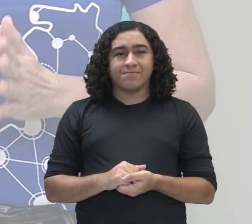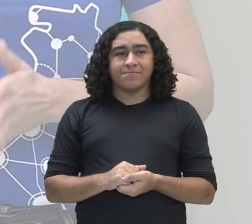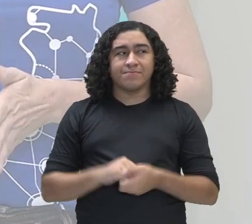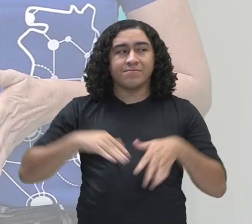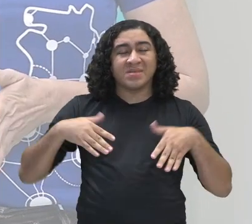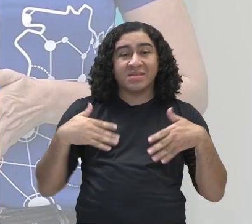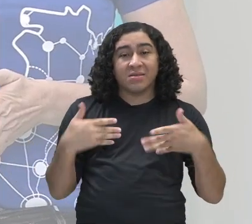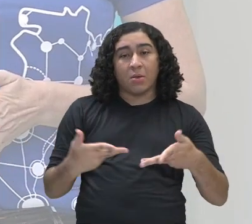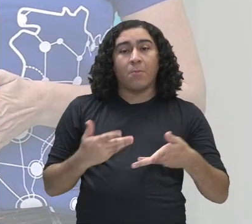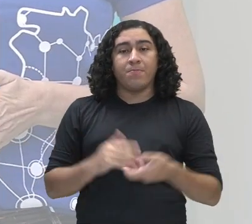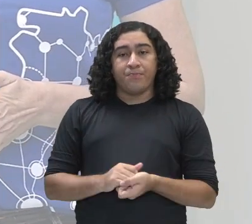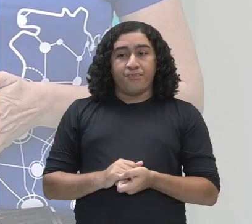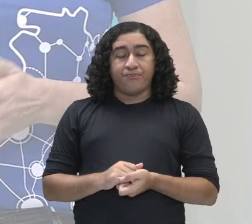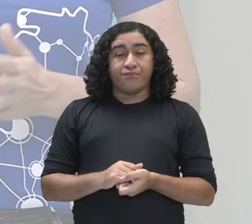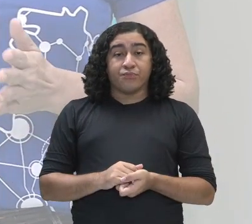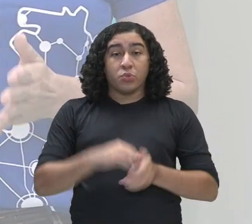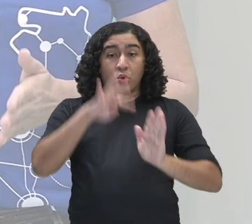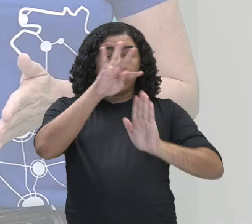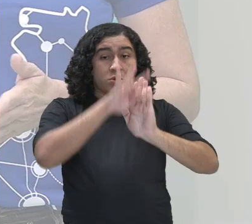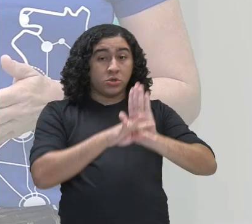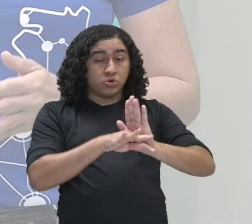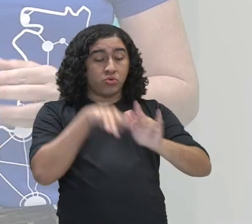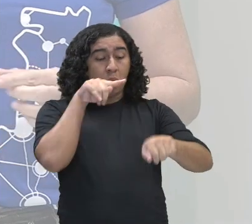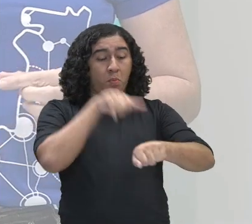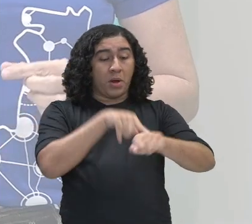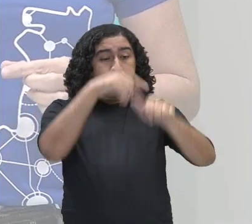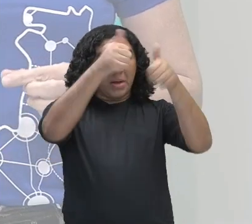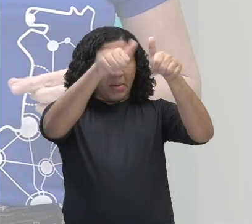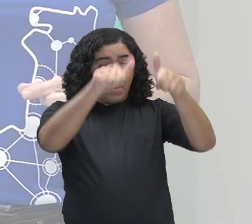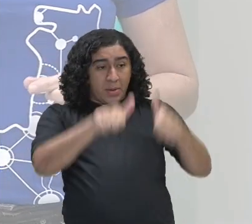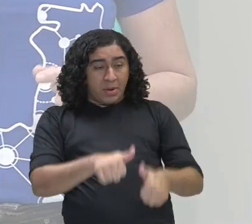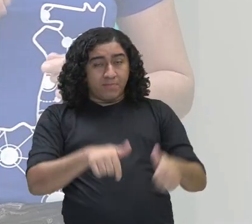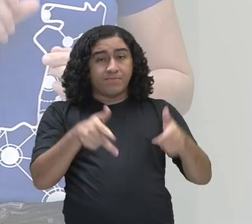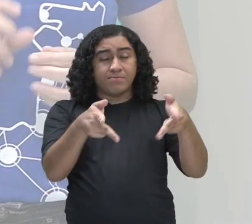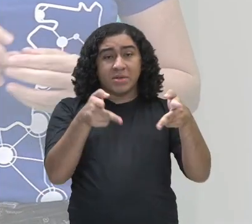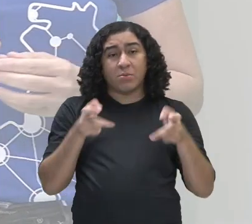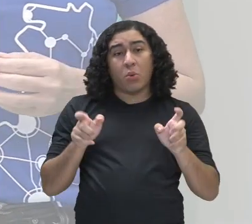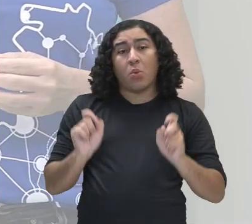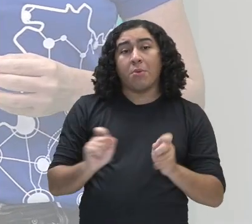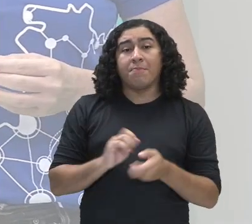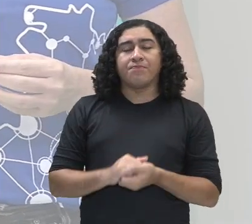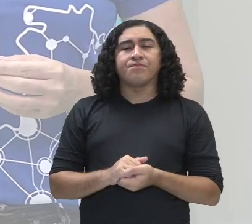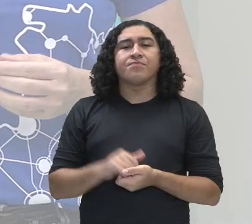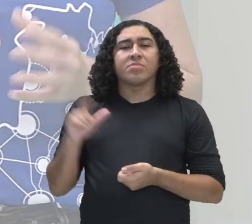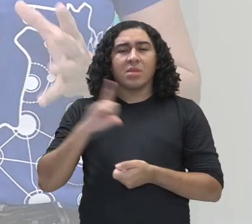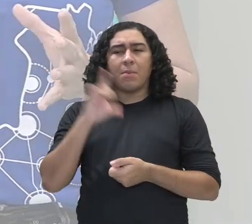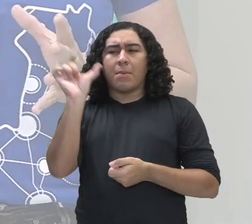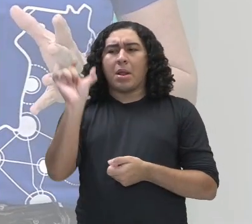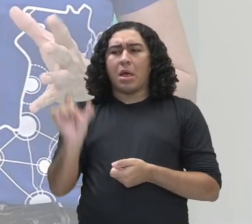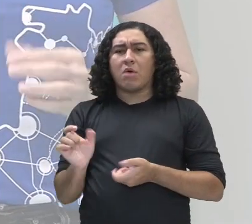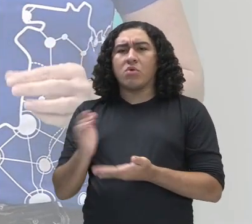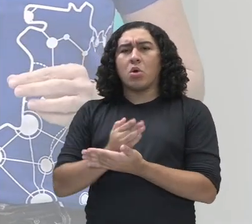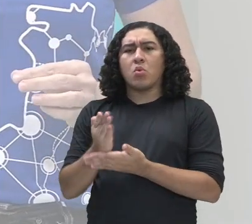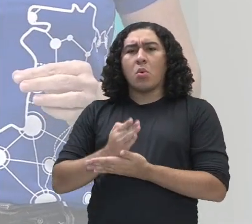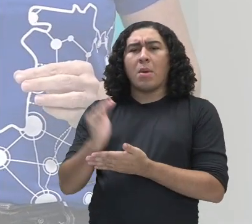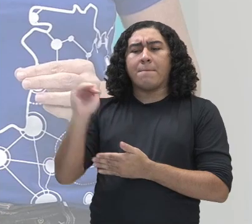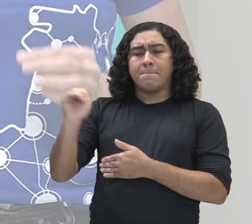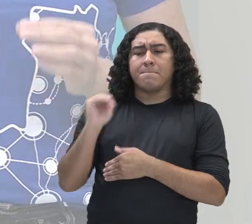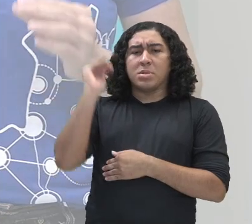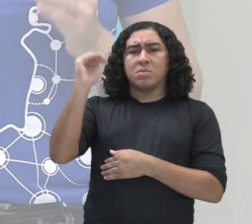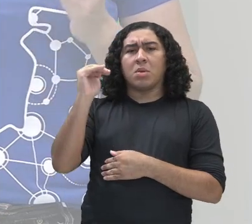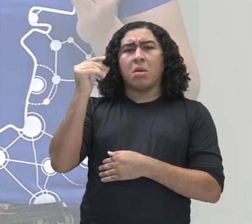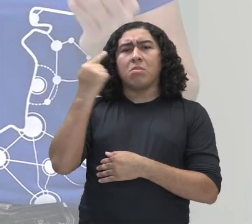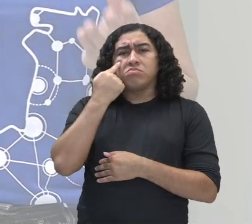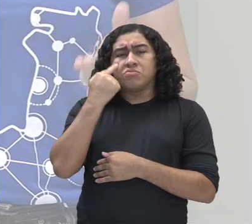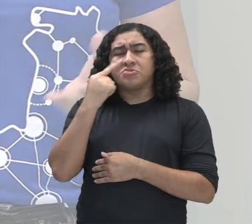Bom, lá no nosso texto, vocês puderam observar que tinha umas palavras destacadas das demais, não é? Como assim? Aquelas que estavam